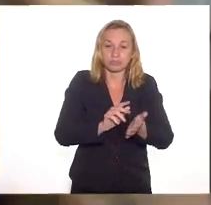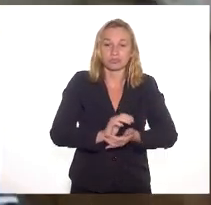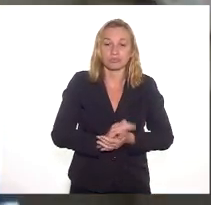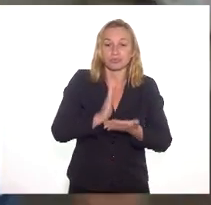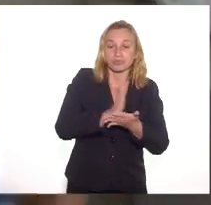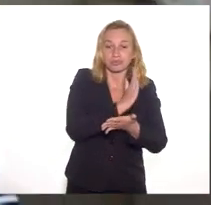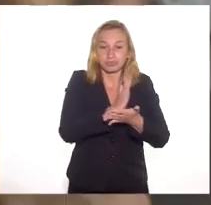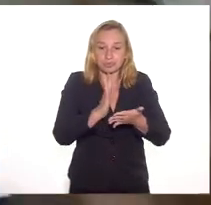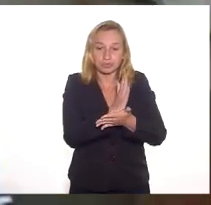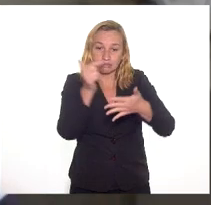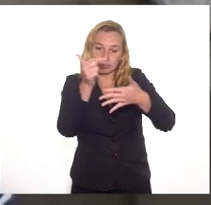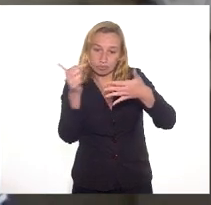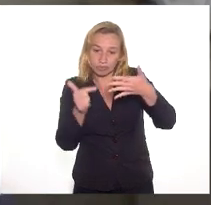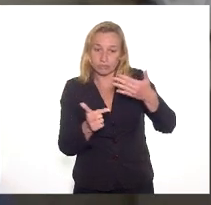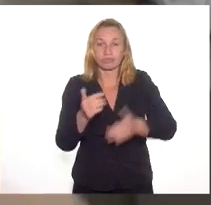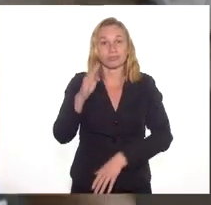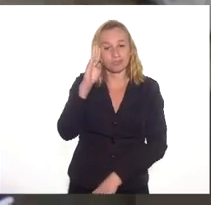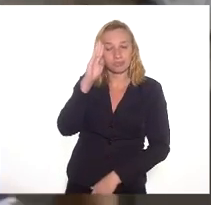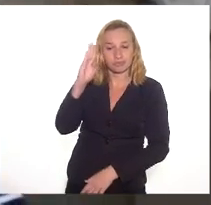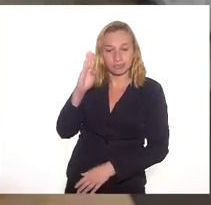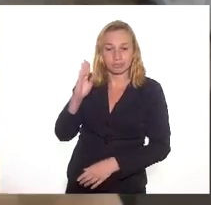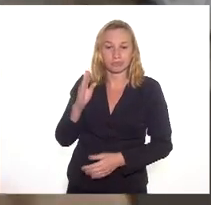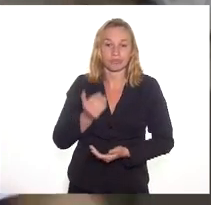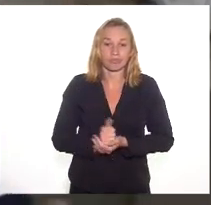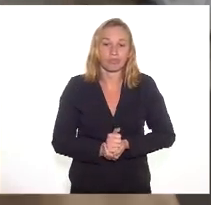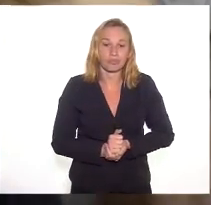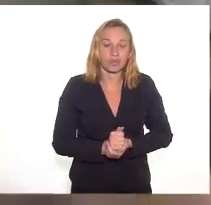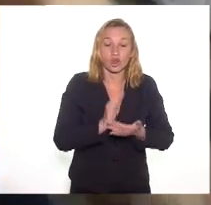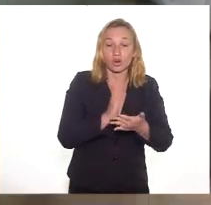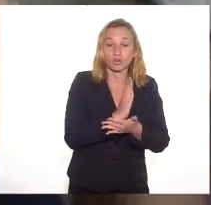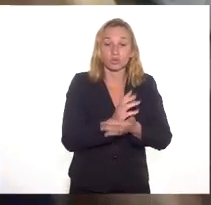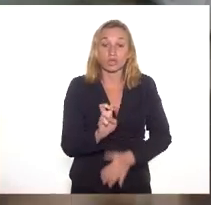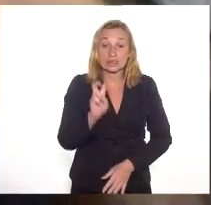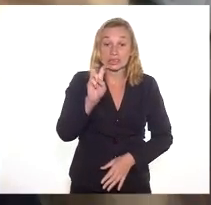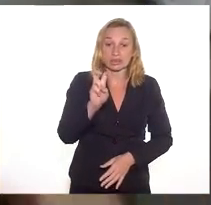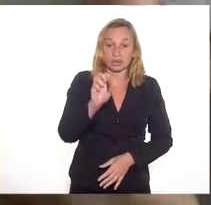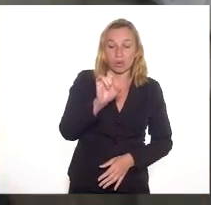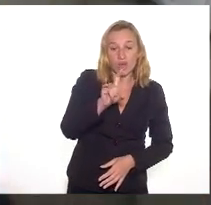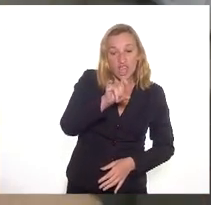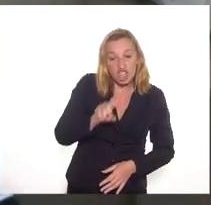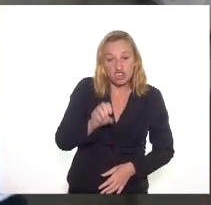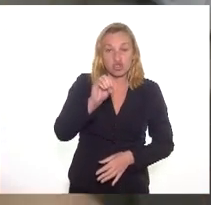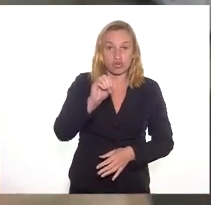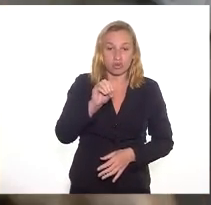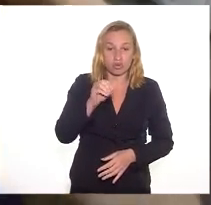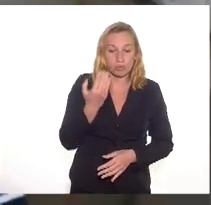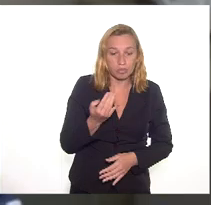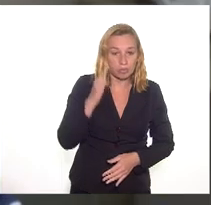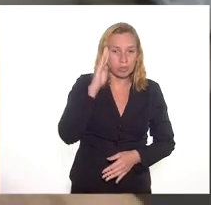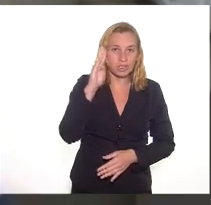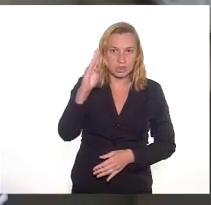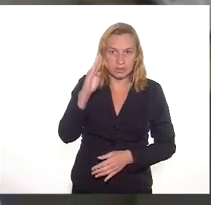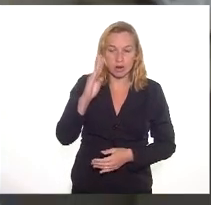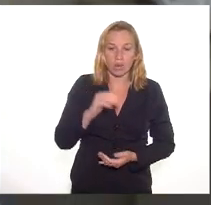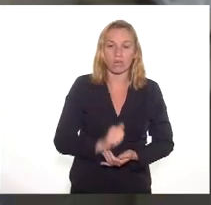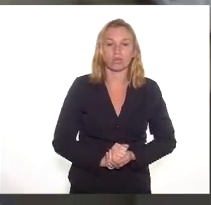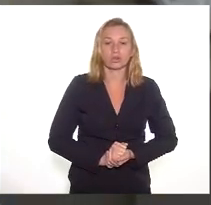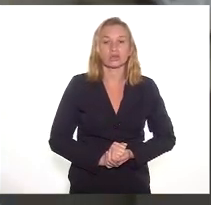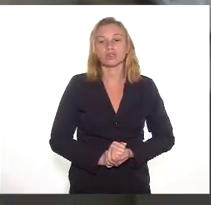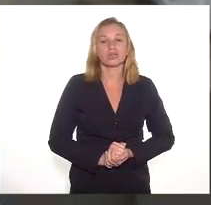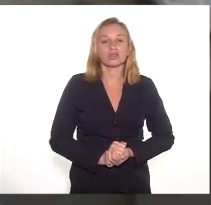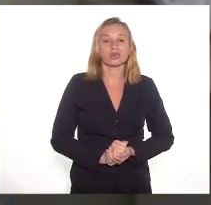alguns tópicos, inclusive, faz parte de um dos 5 eixos prioritários que está expresso